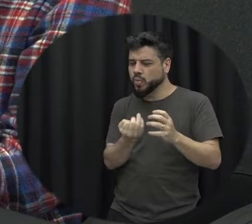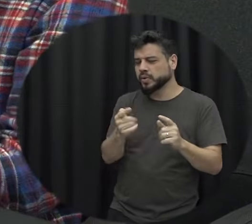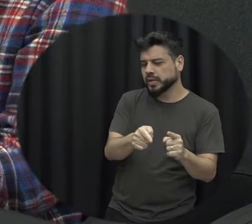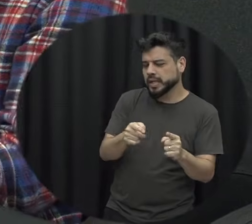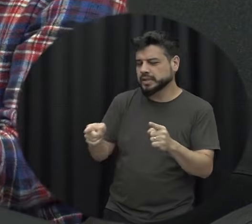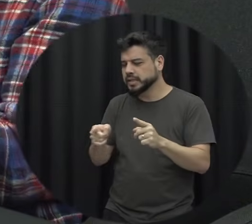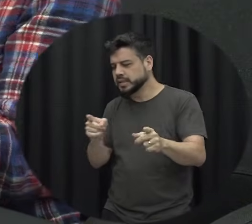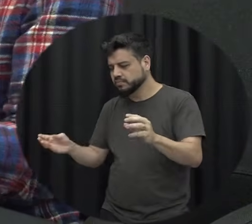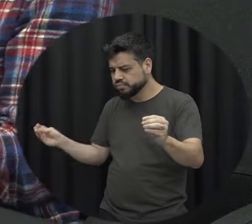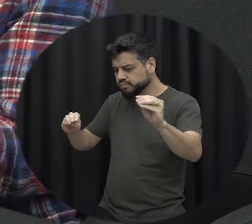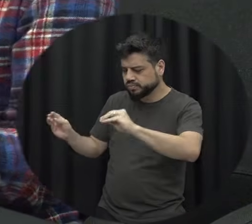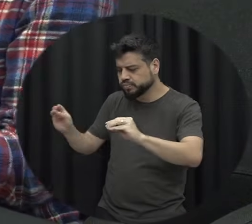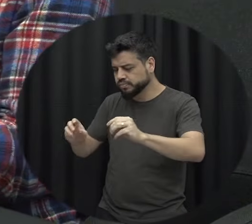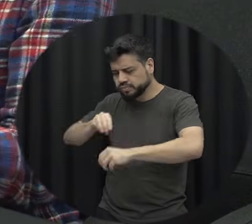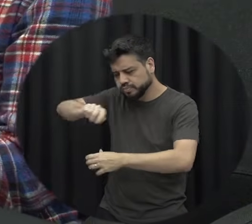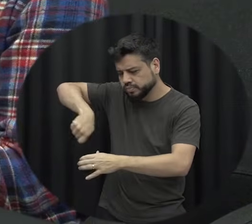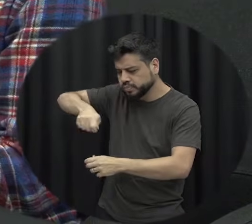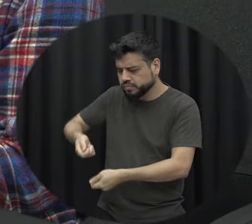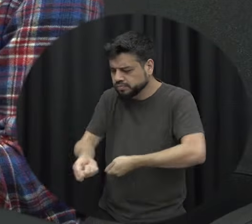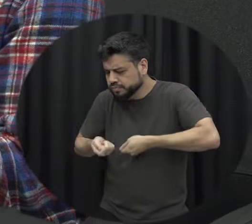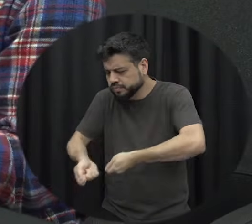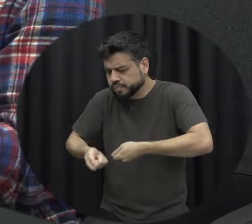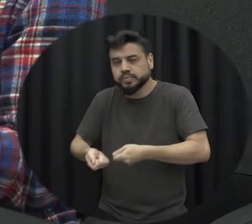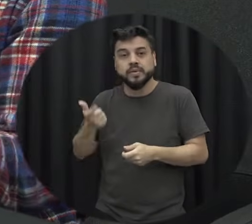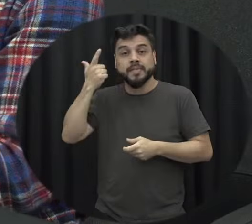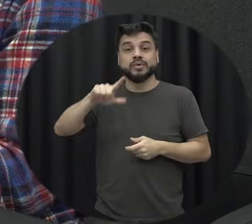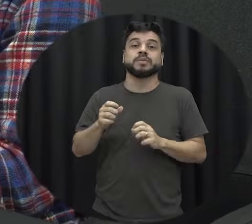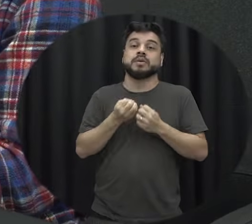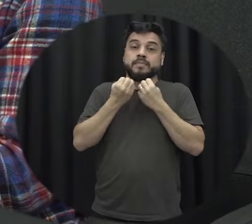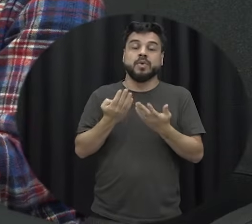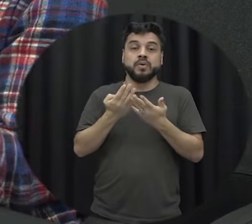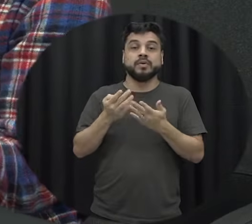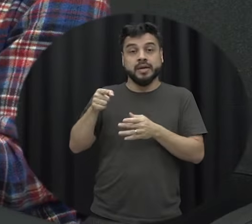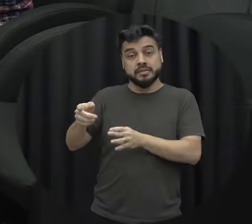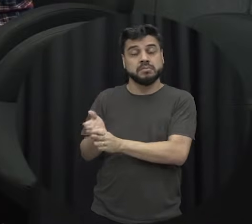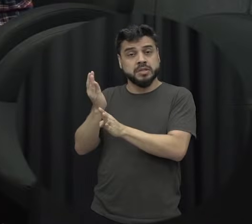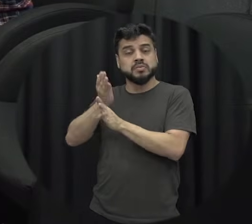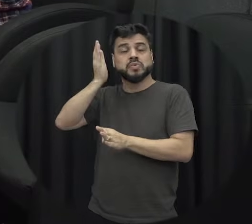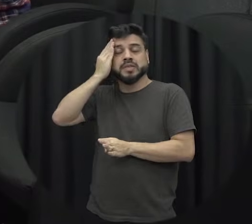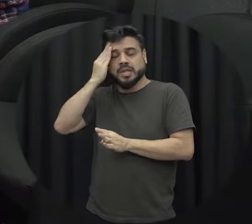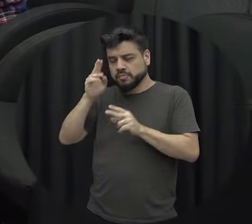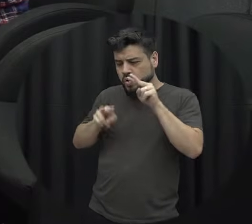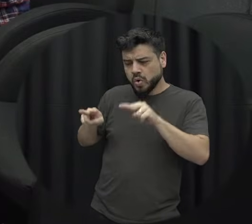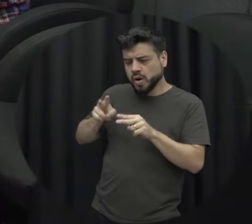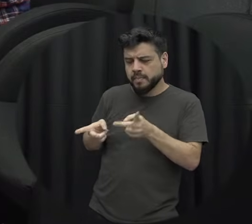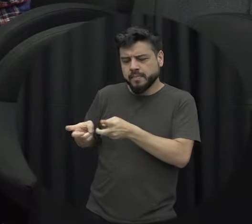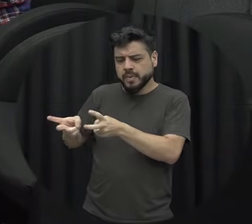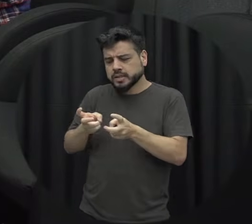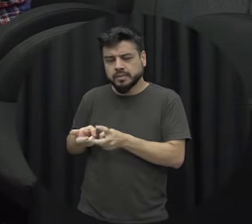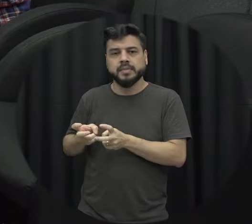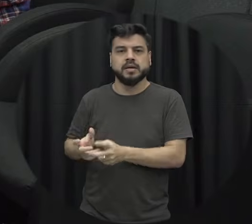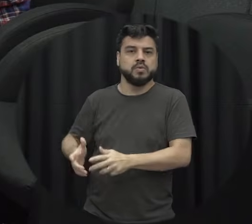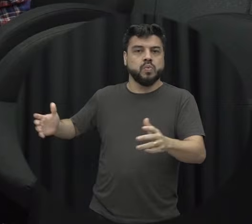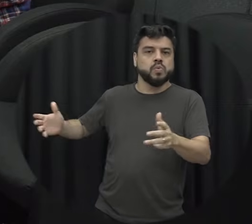em etnomatemática, dentre os objetivos de suas pesquisas, têm esse intuito, né, de compreender como